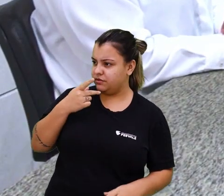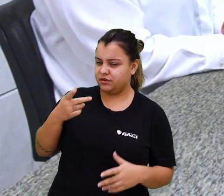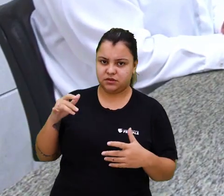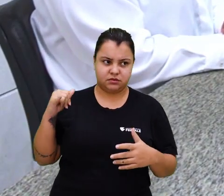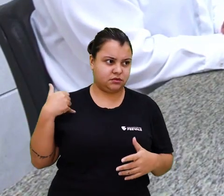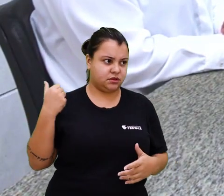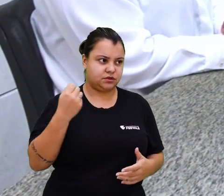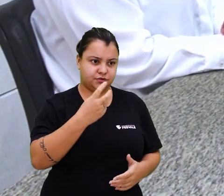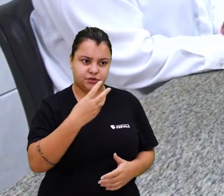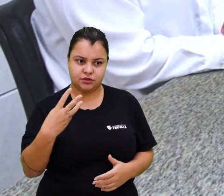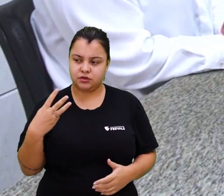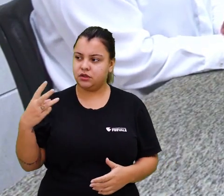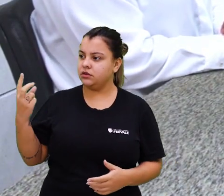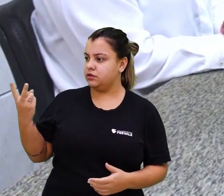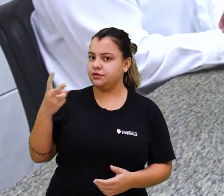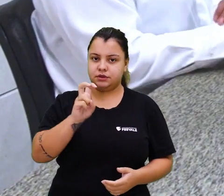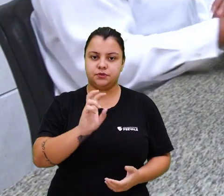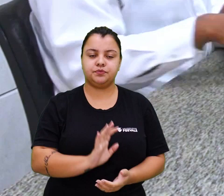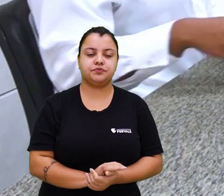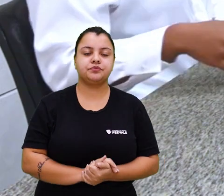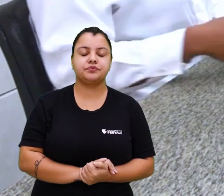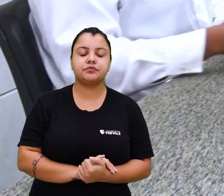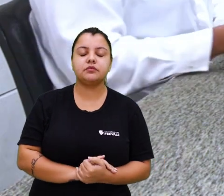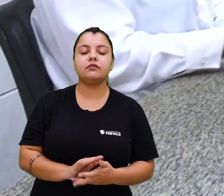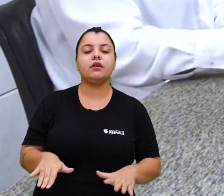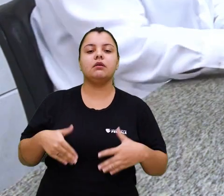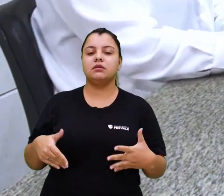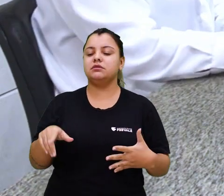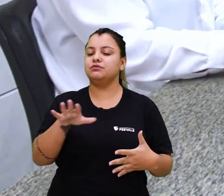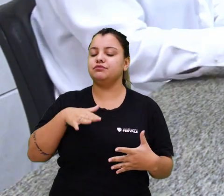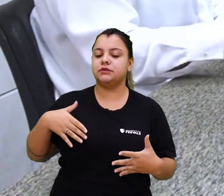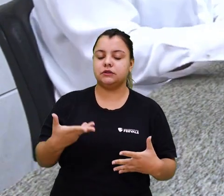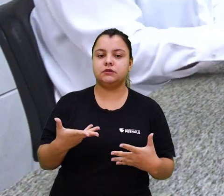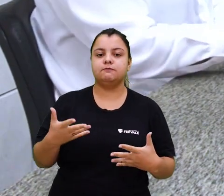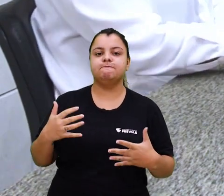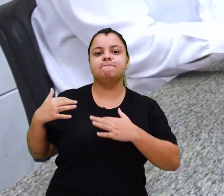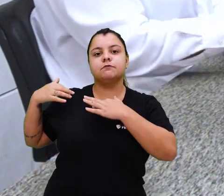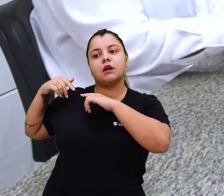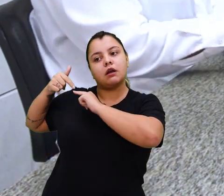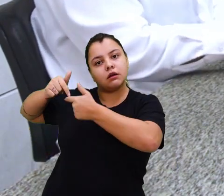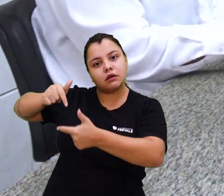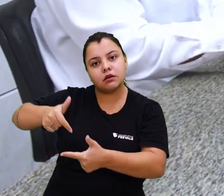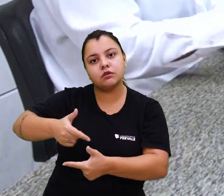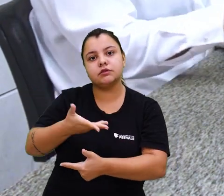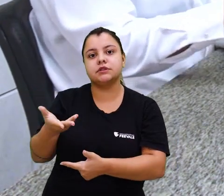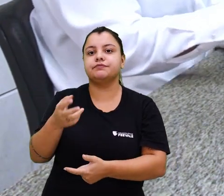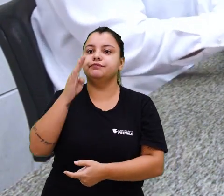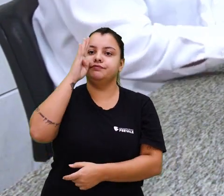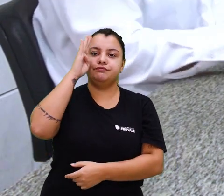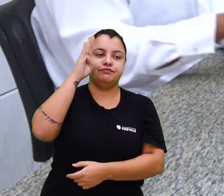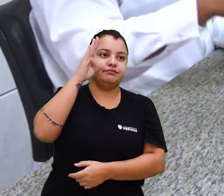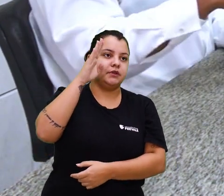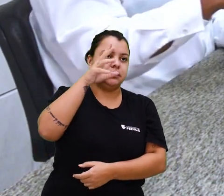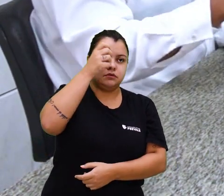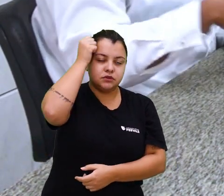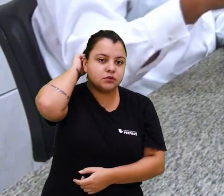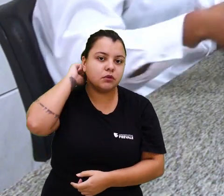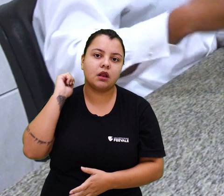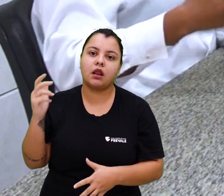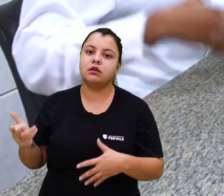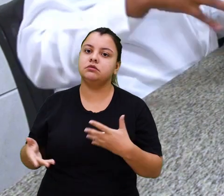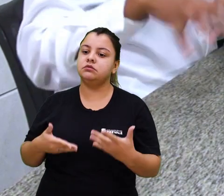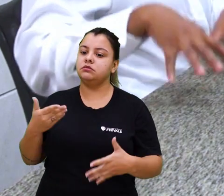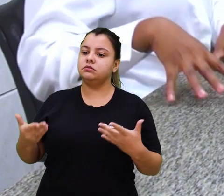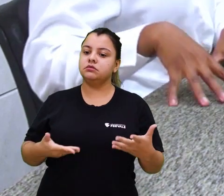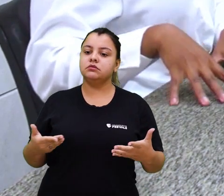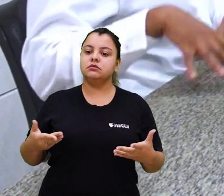23 e 25 25 e como é que foi gente assim a a caminhada de vocês vestibular né ess como é que foi